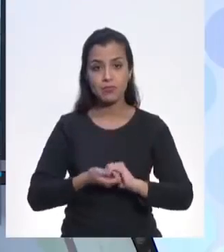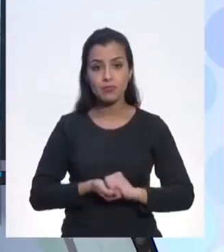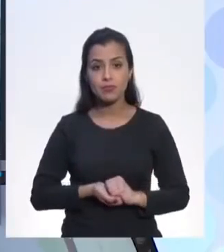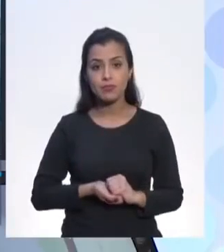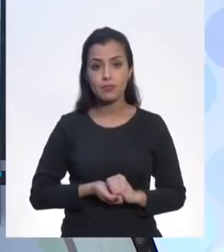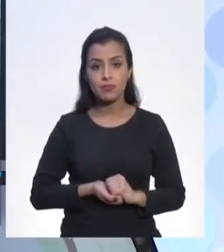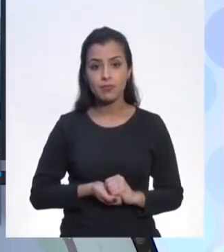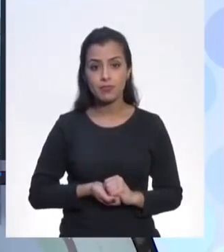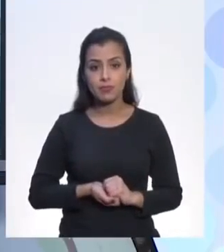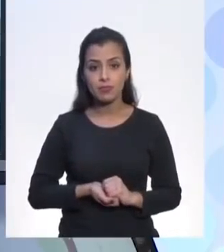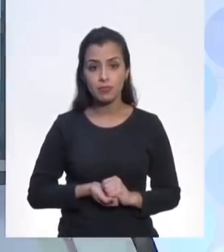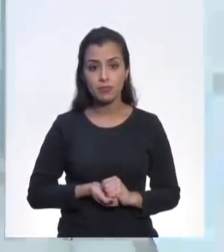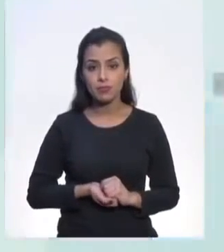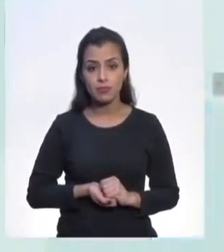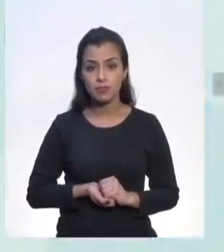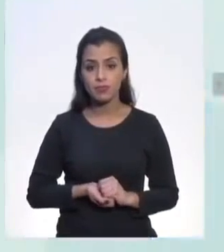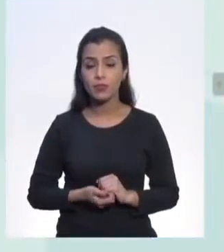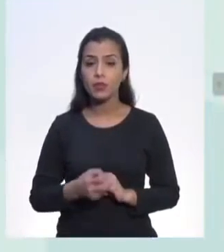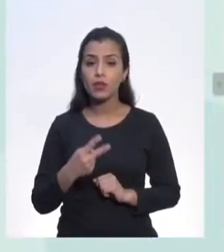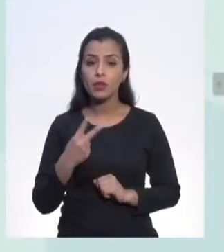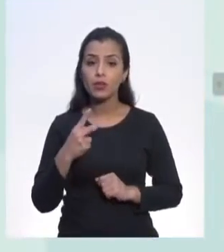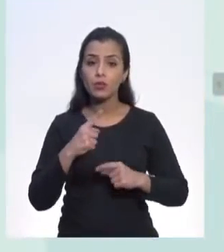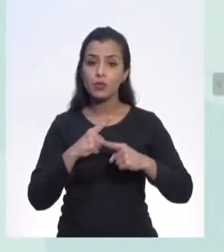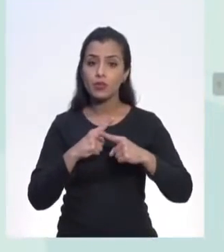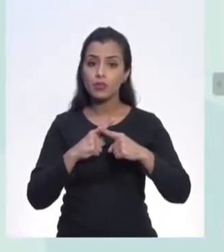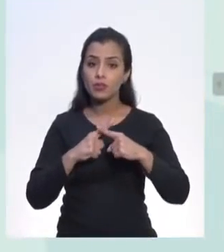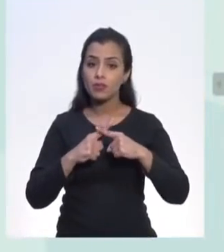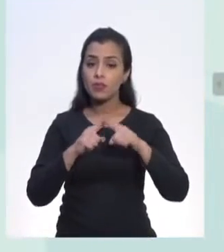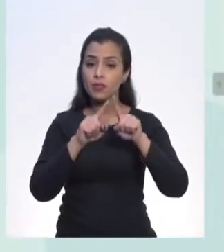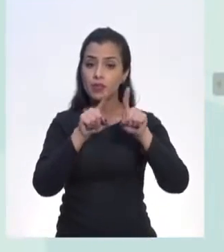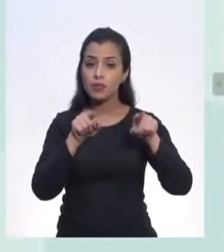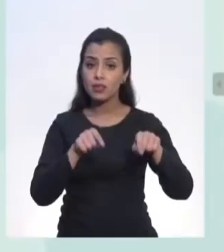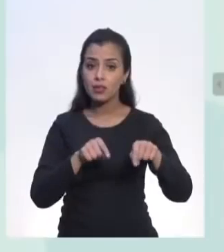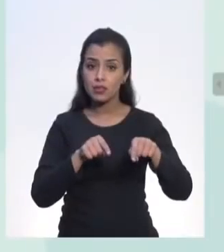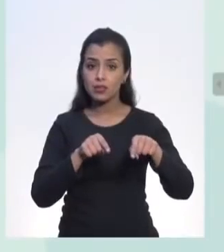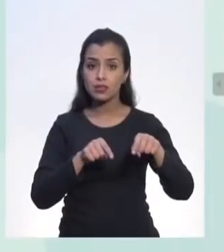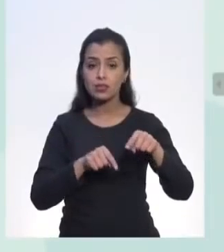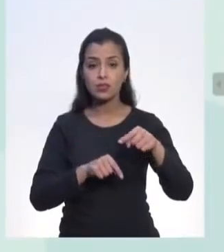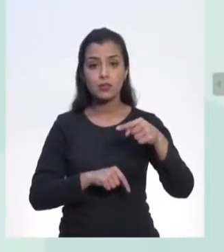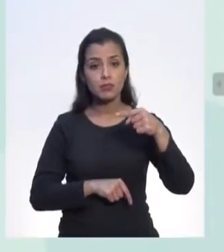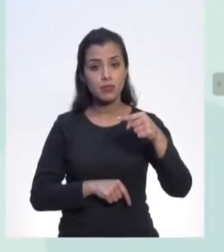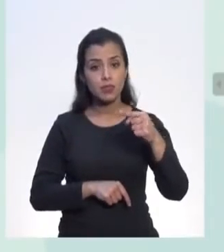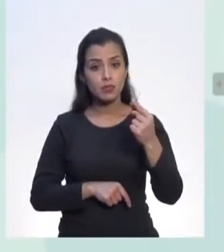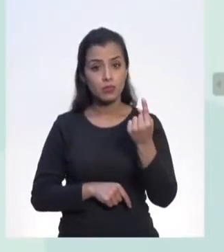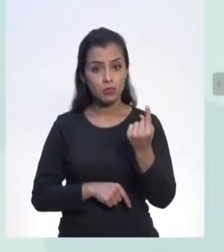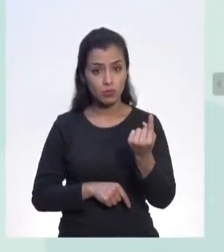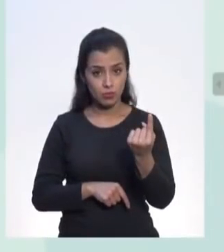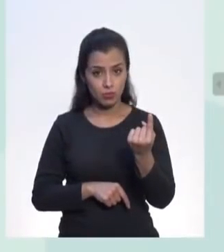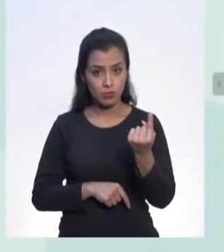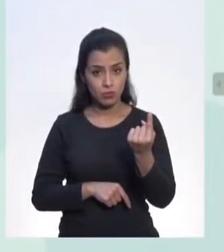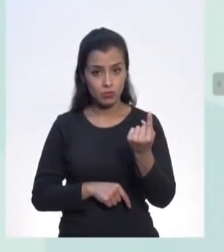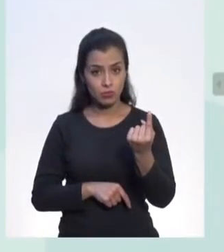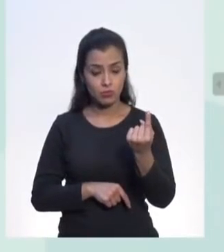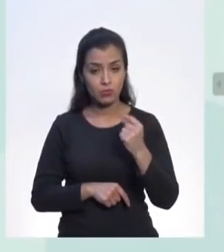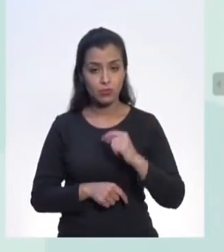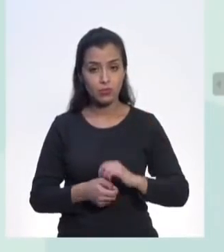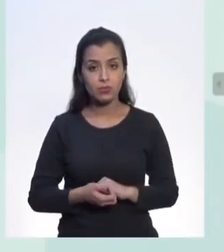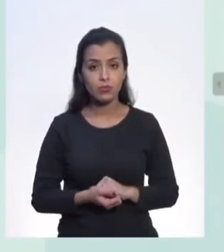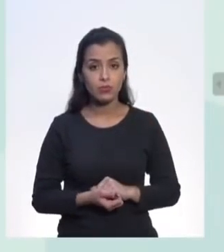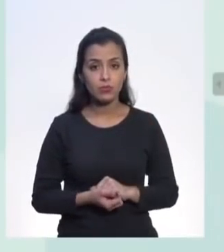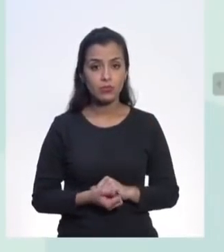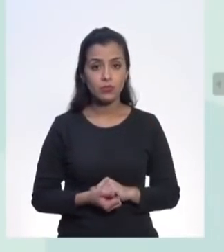56, sobre 2 vezes o a, que vai dentro dos parênteses, porque ele é negativo. Muito